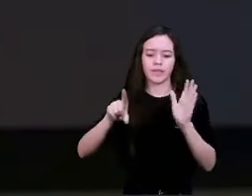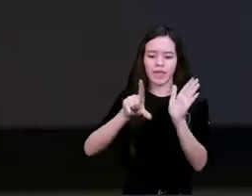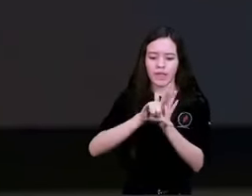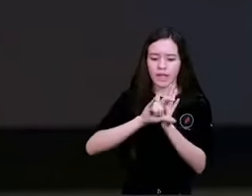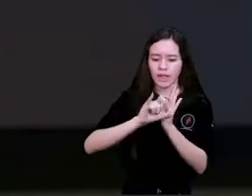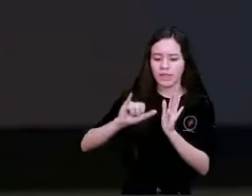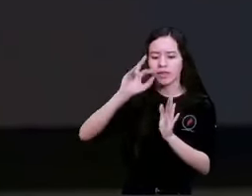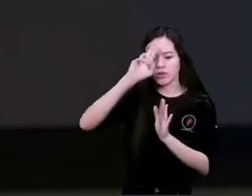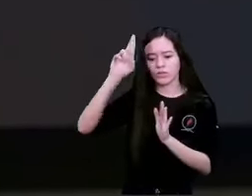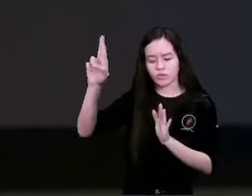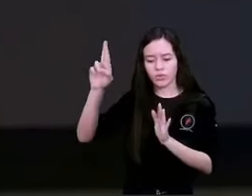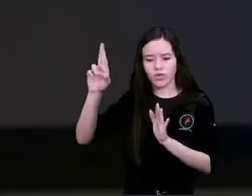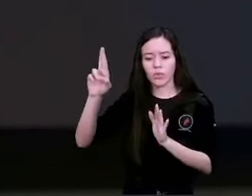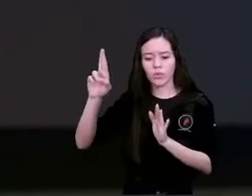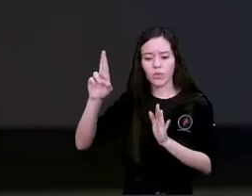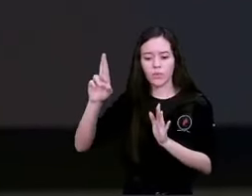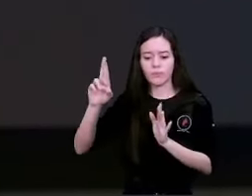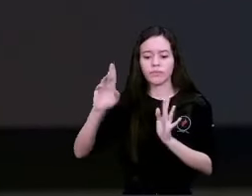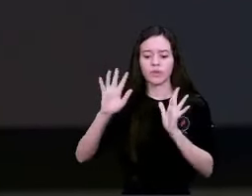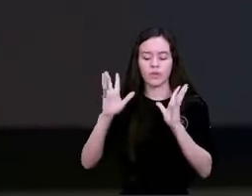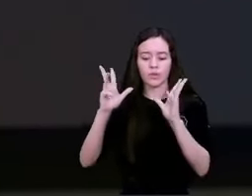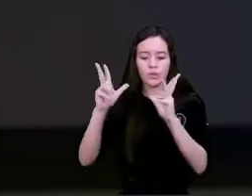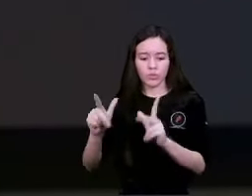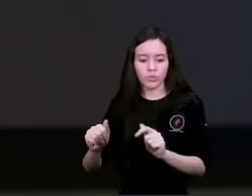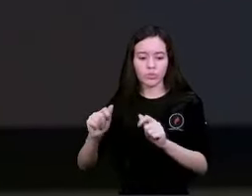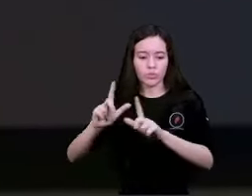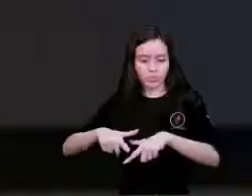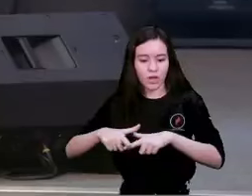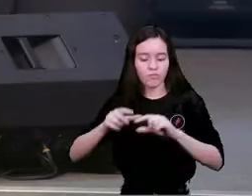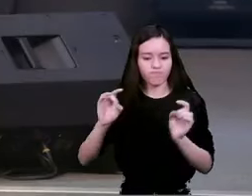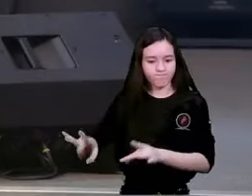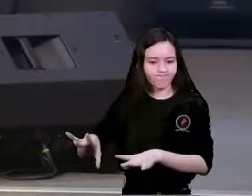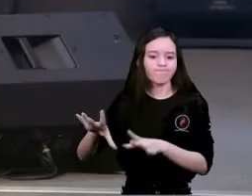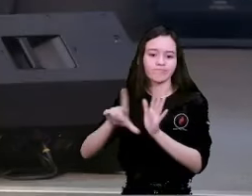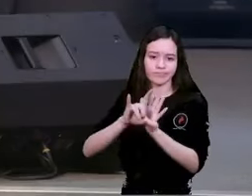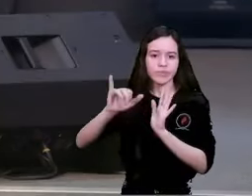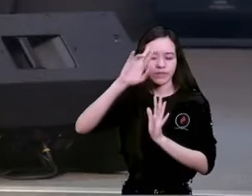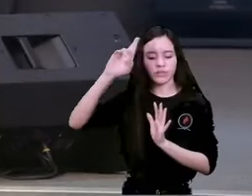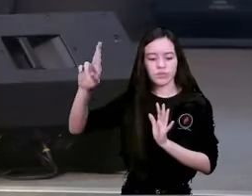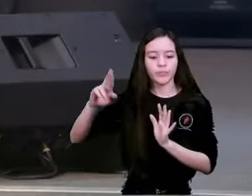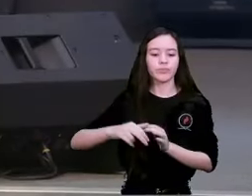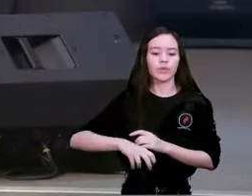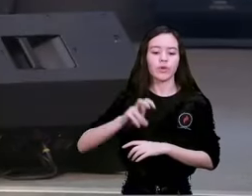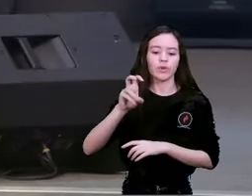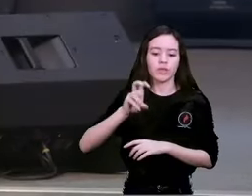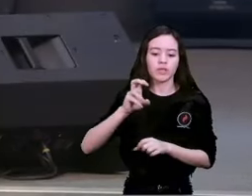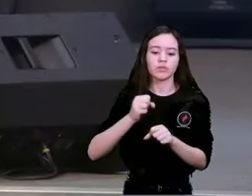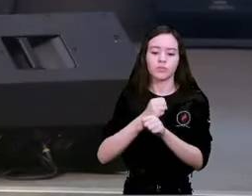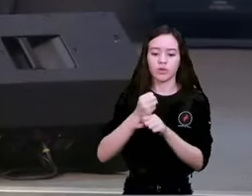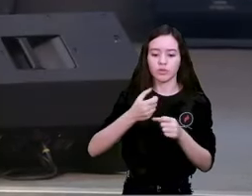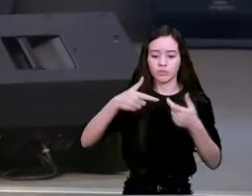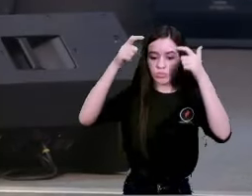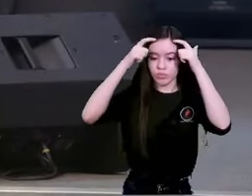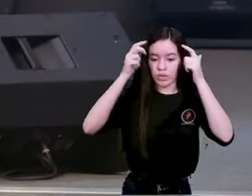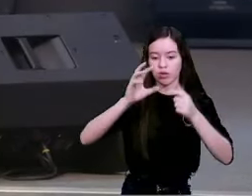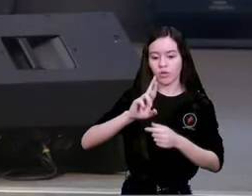Senhor, e com ele todo o Israel. E sucedeu que no 5º ano do rei